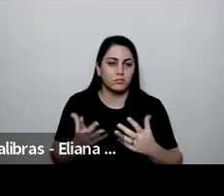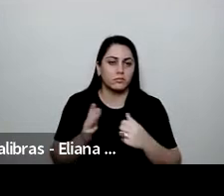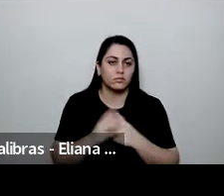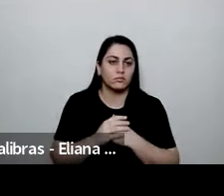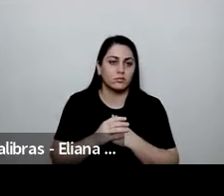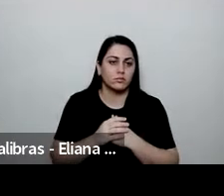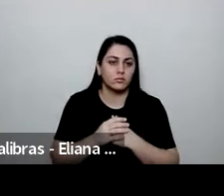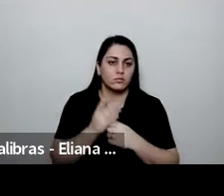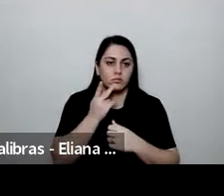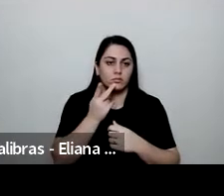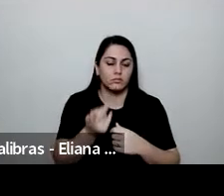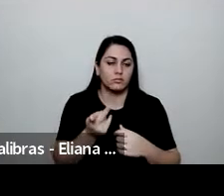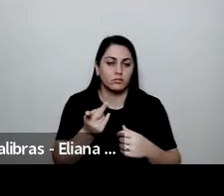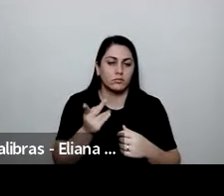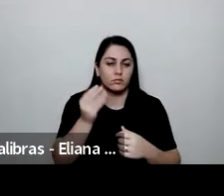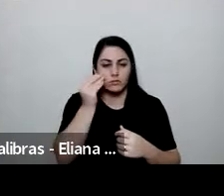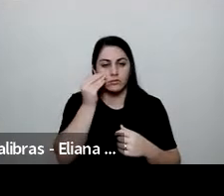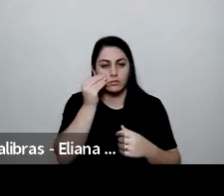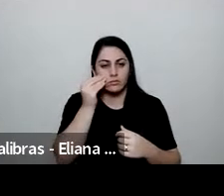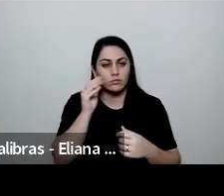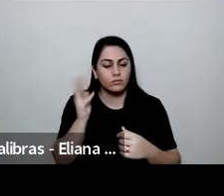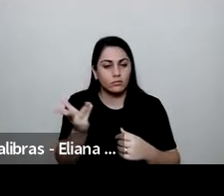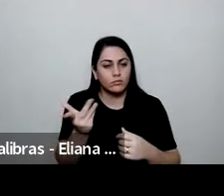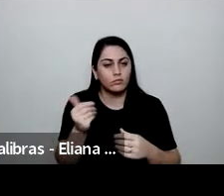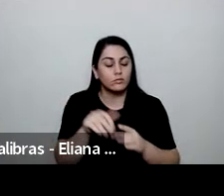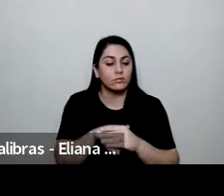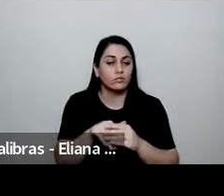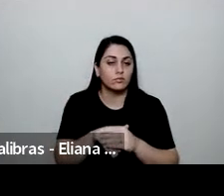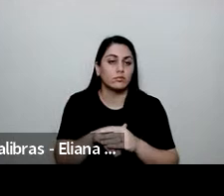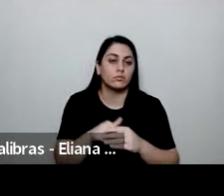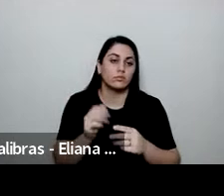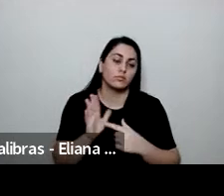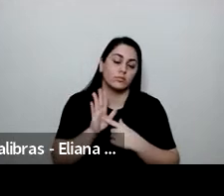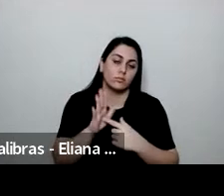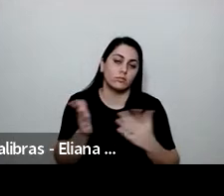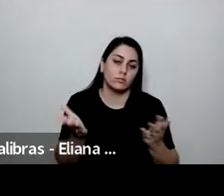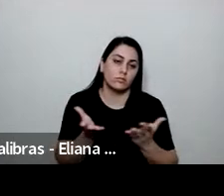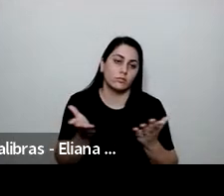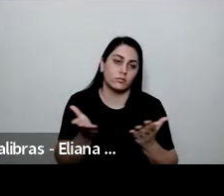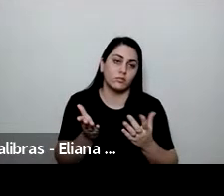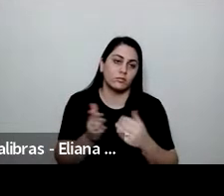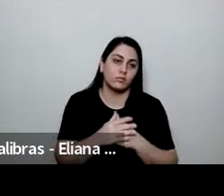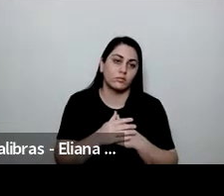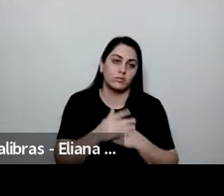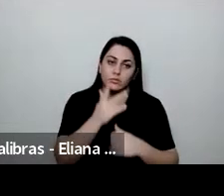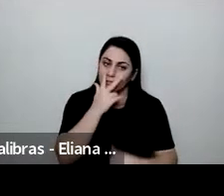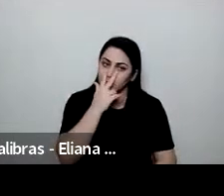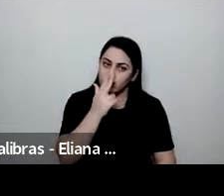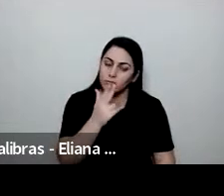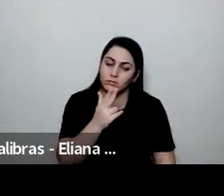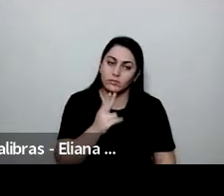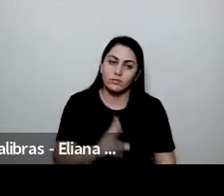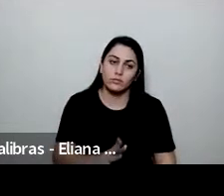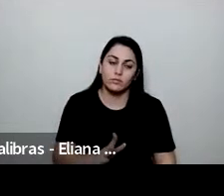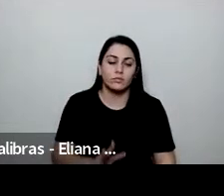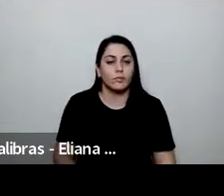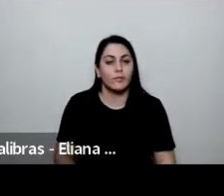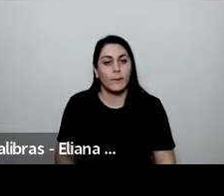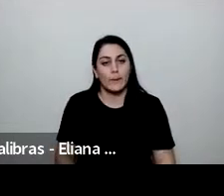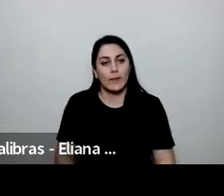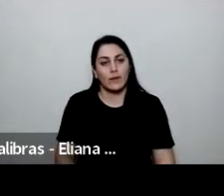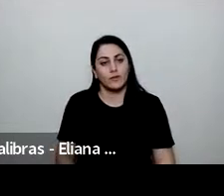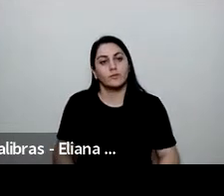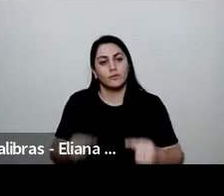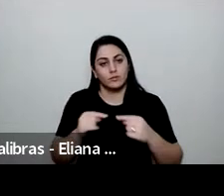e ademais pela construção do voto apresentado aqui me parece parece não o que inferia que ele está em